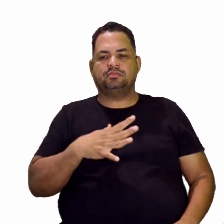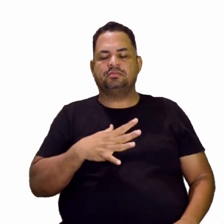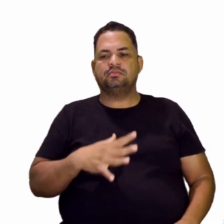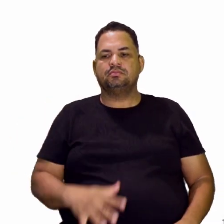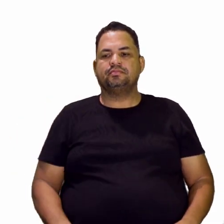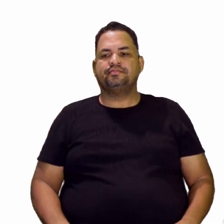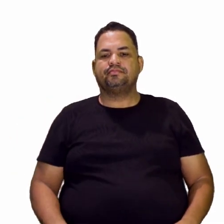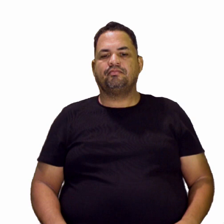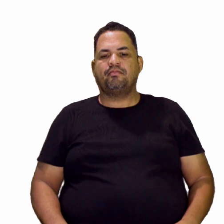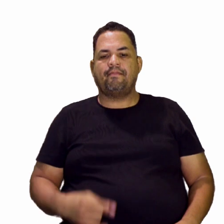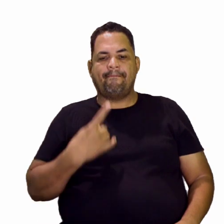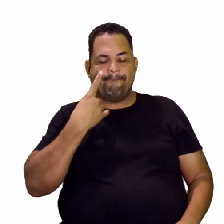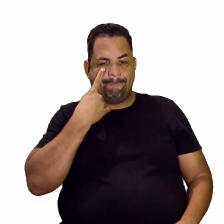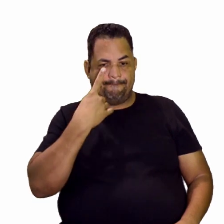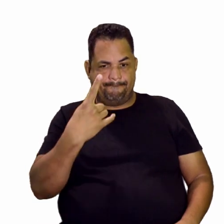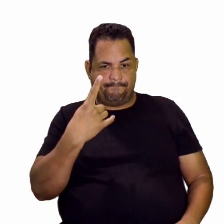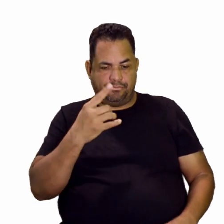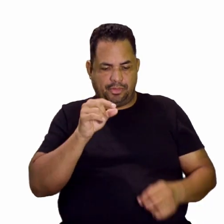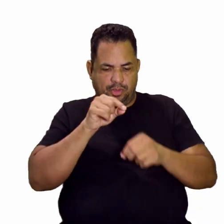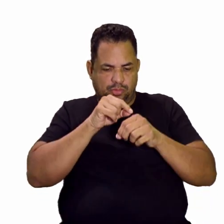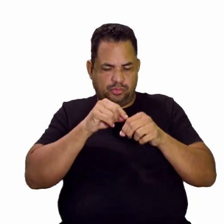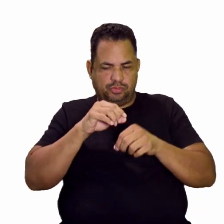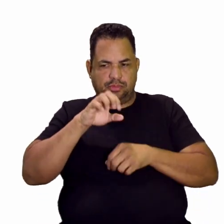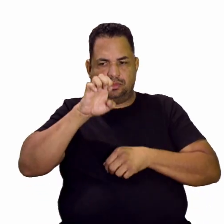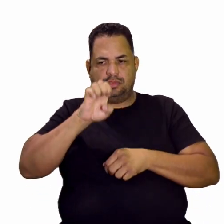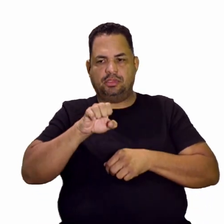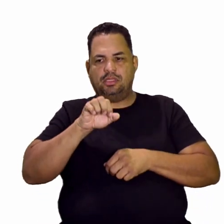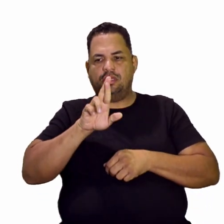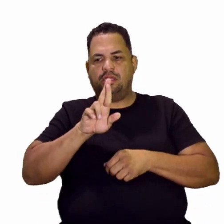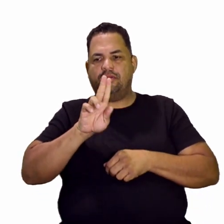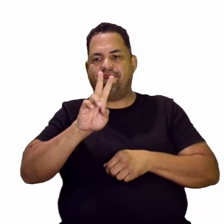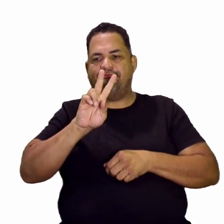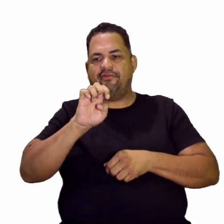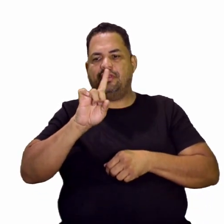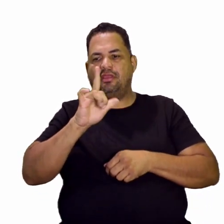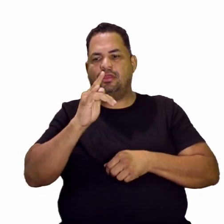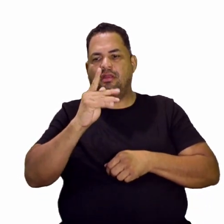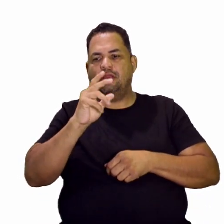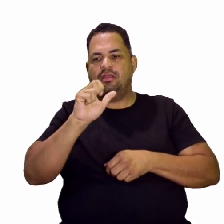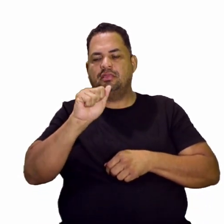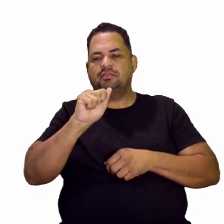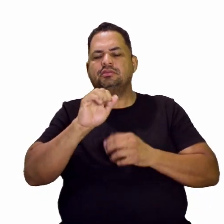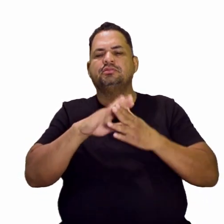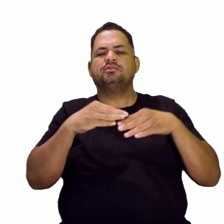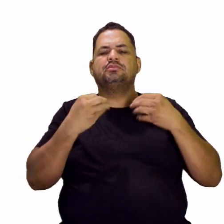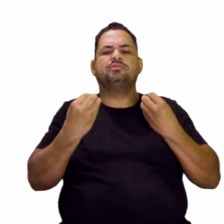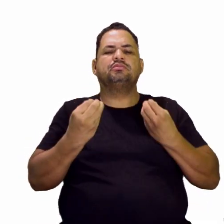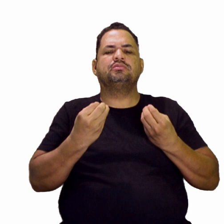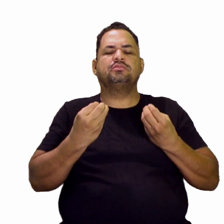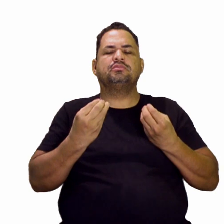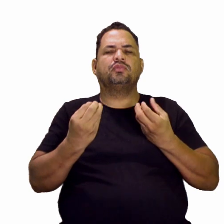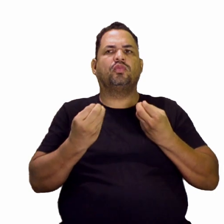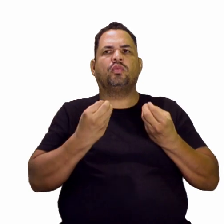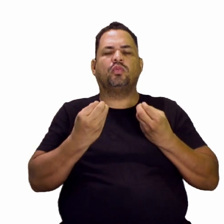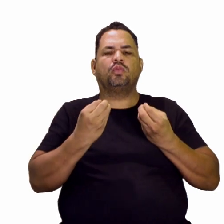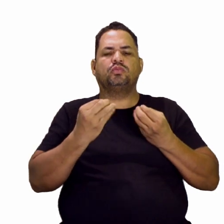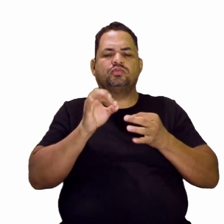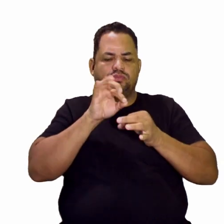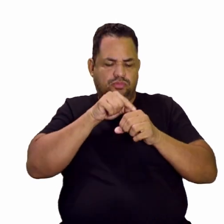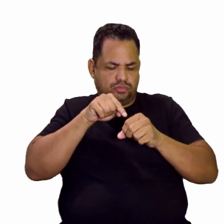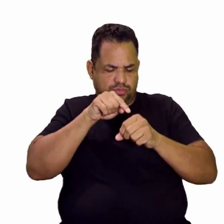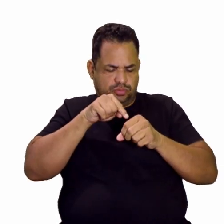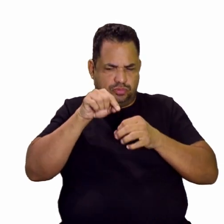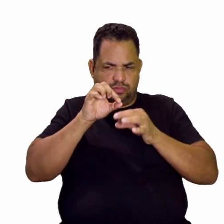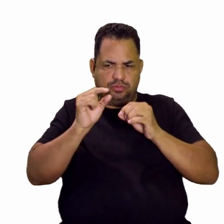seja, ele observou as ervilhas, né? Aí ele perguntou, como que essas